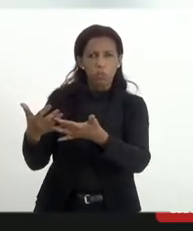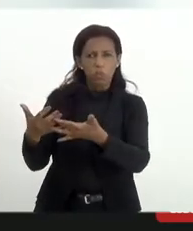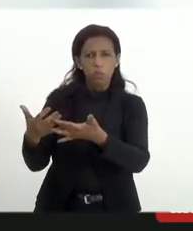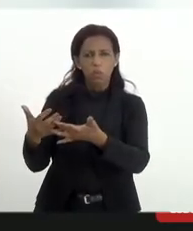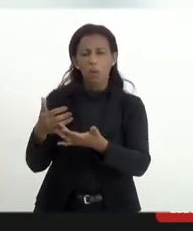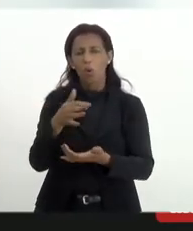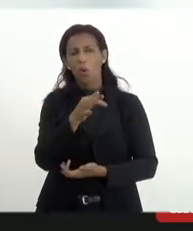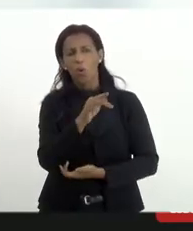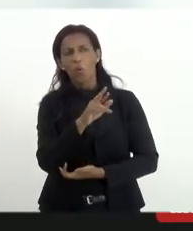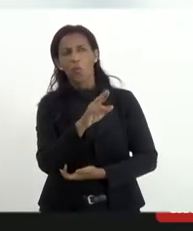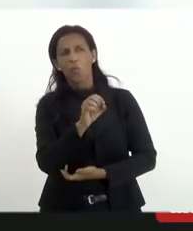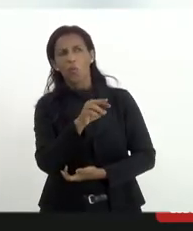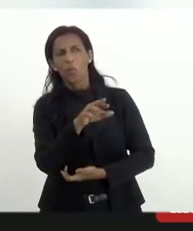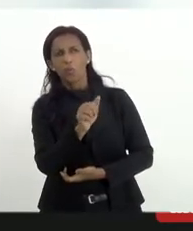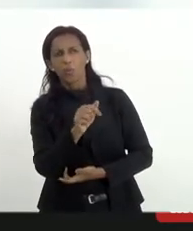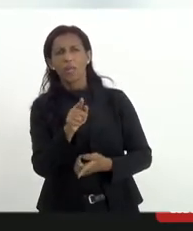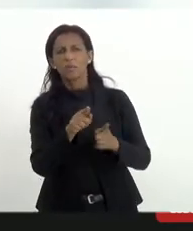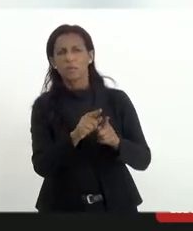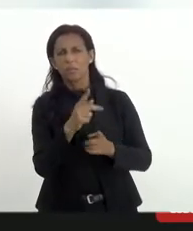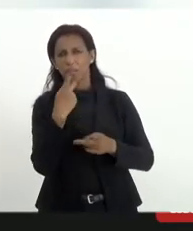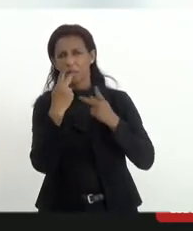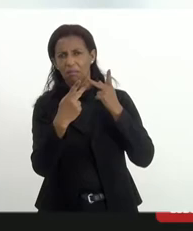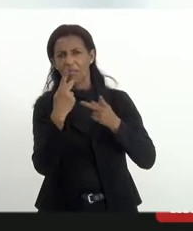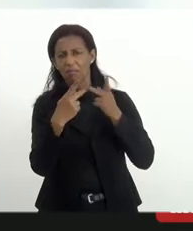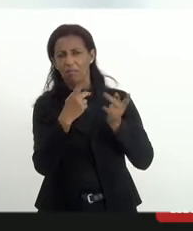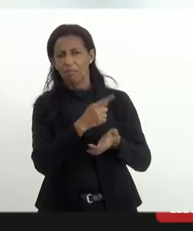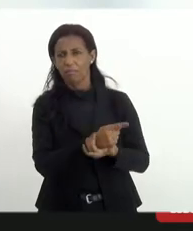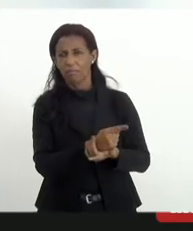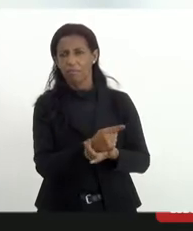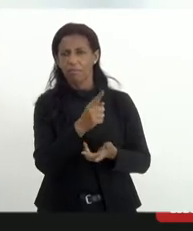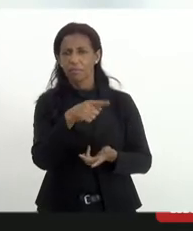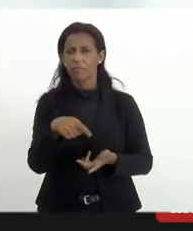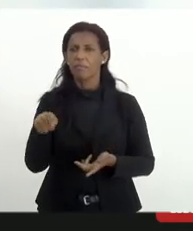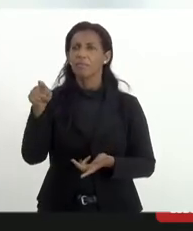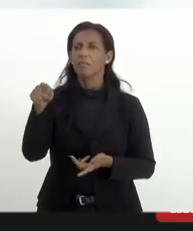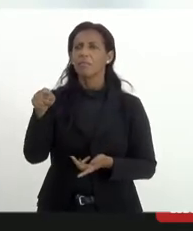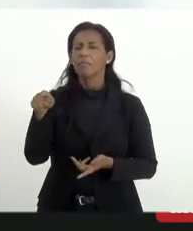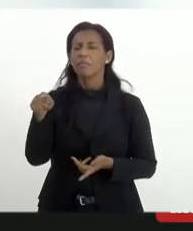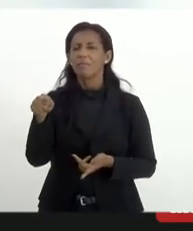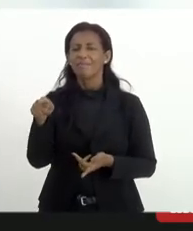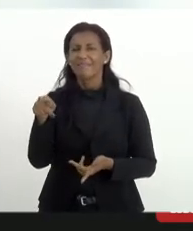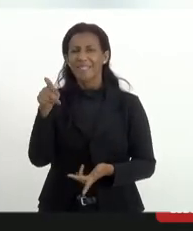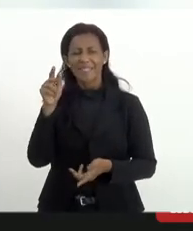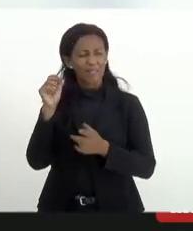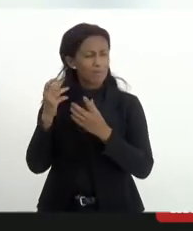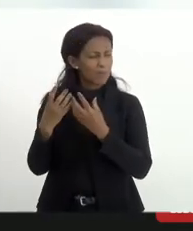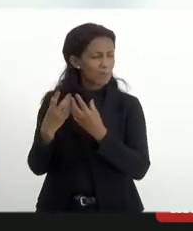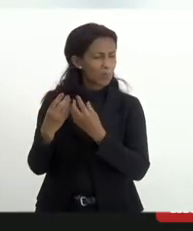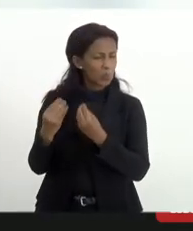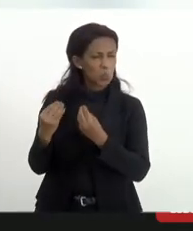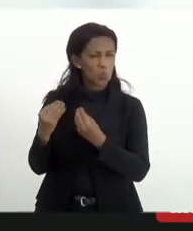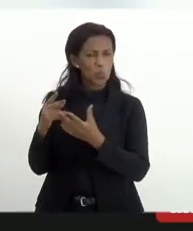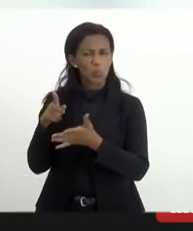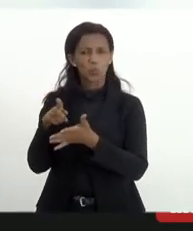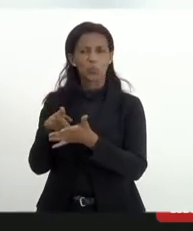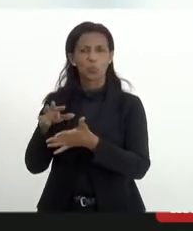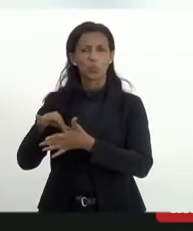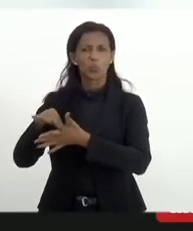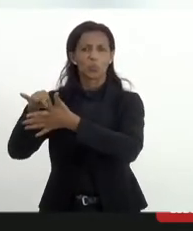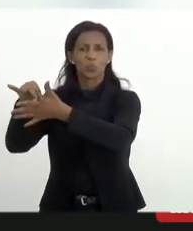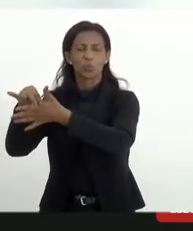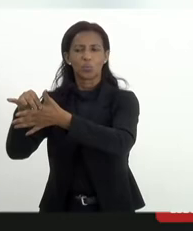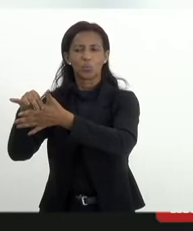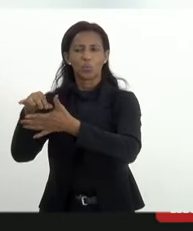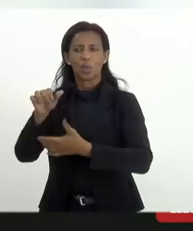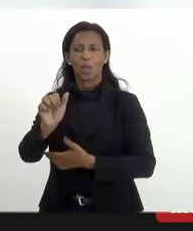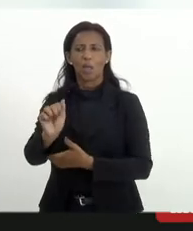que o Fortunato explicita, e o que explicitou aqui de forma muito sintética o representante da